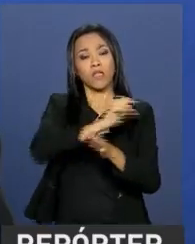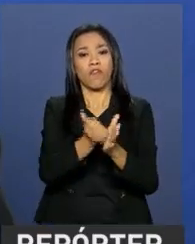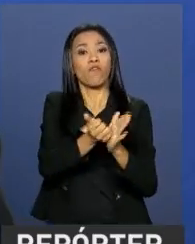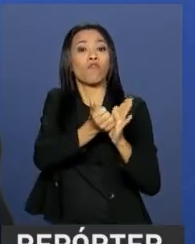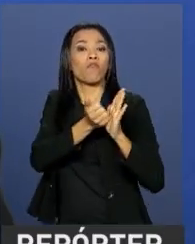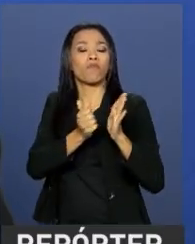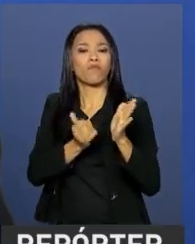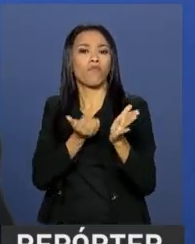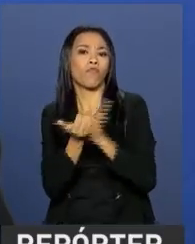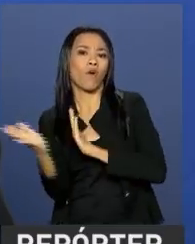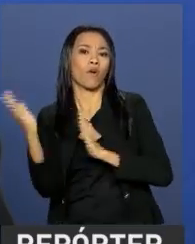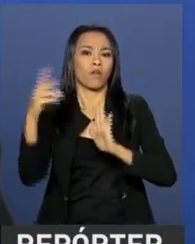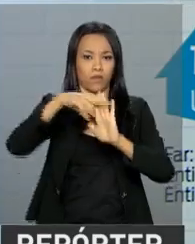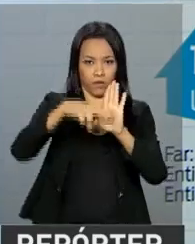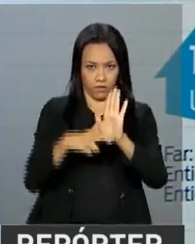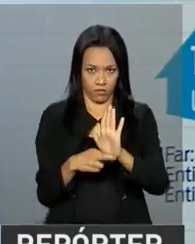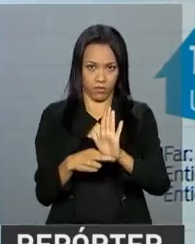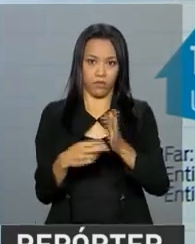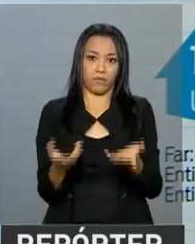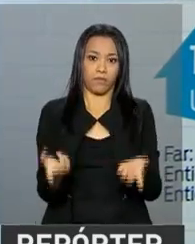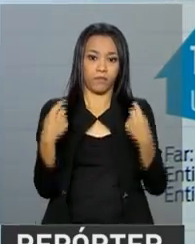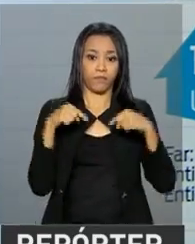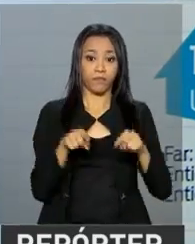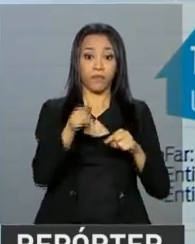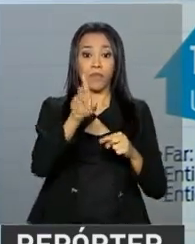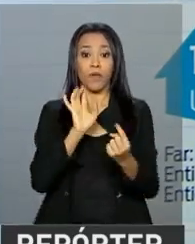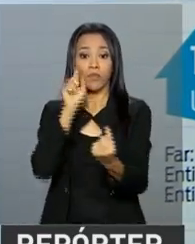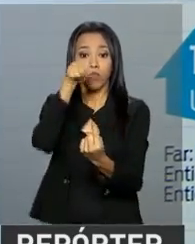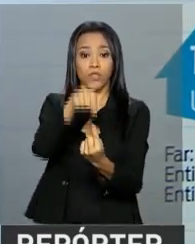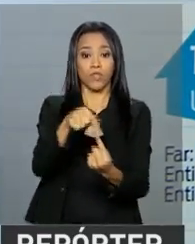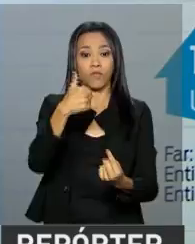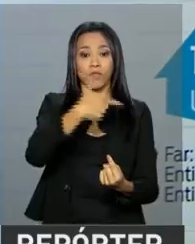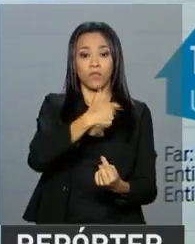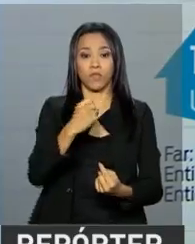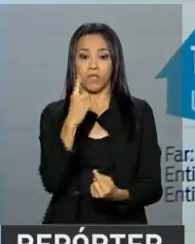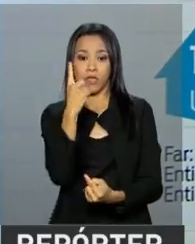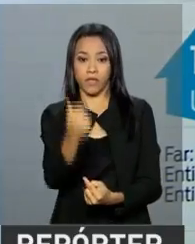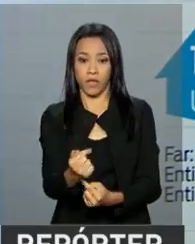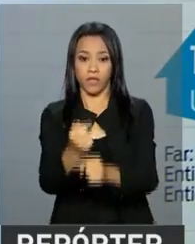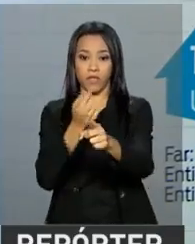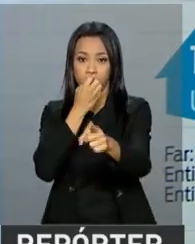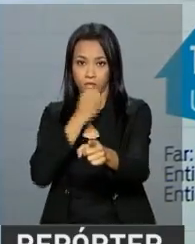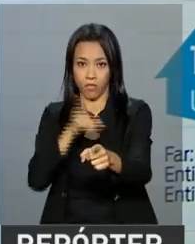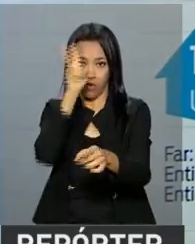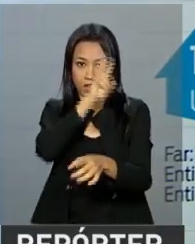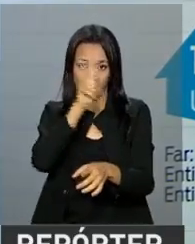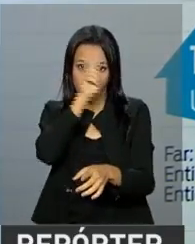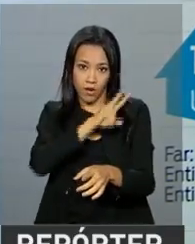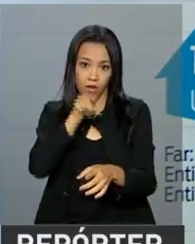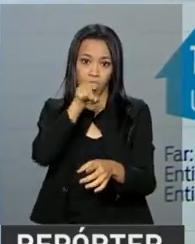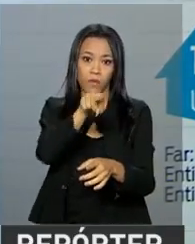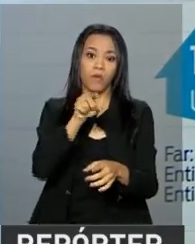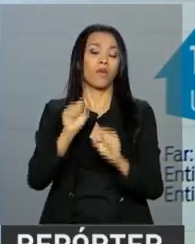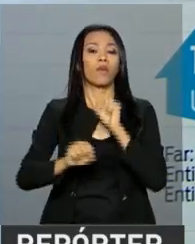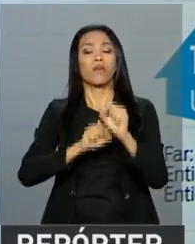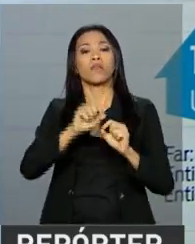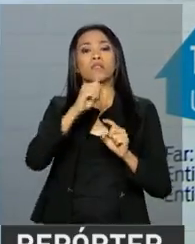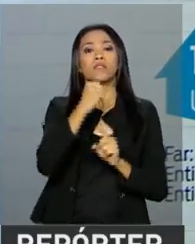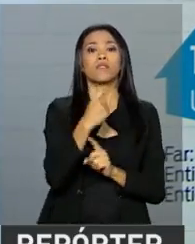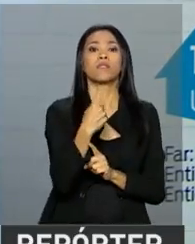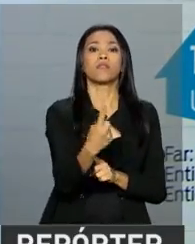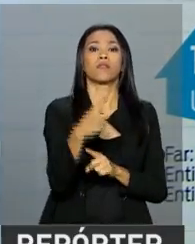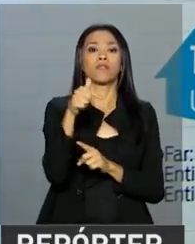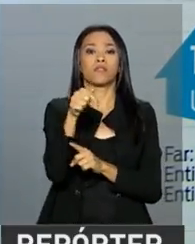atingidos pelo FAR. Nas metas de 2017, é bom lembrar que as metas fixadas orçamentariamente são 170